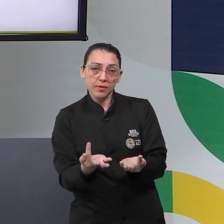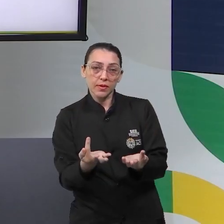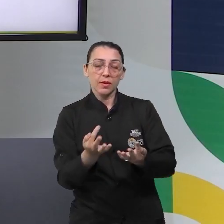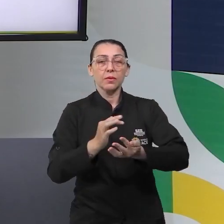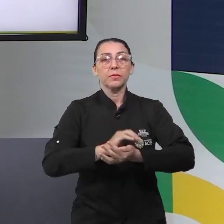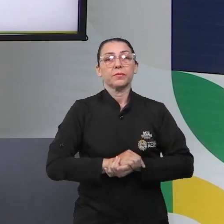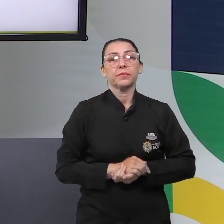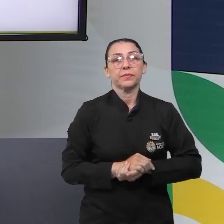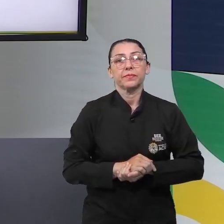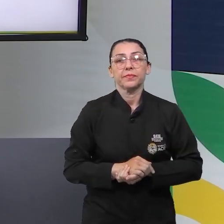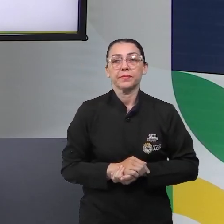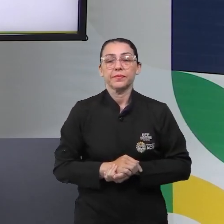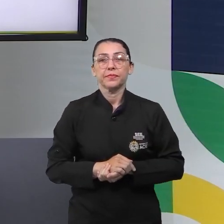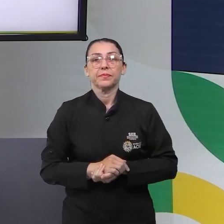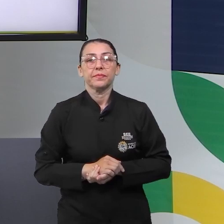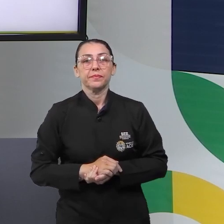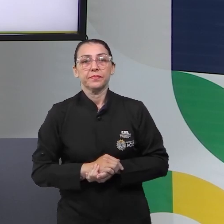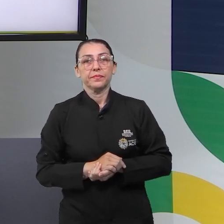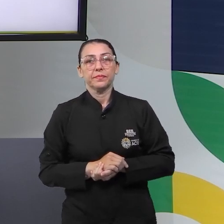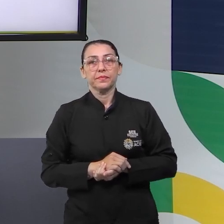exponencial.